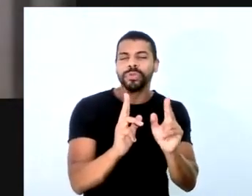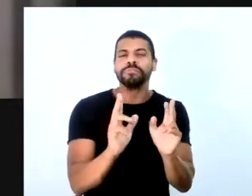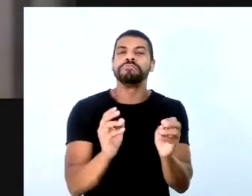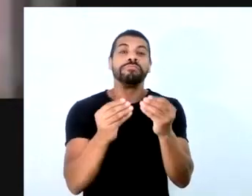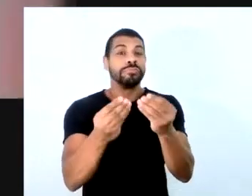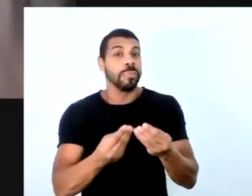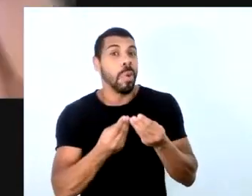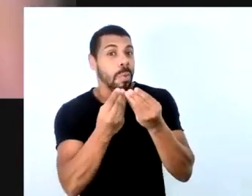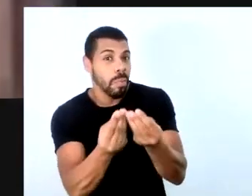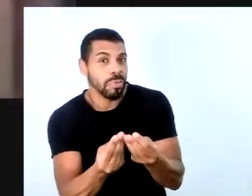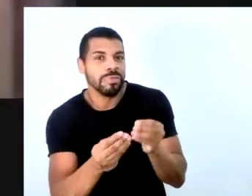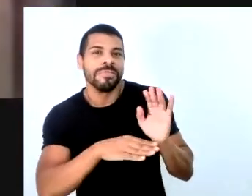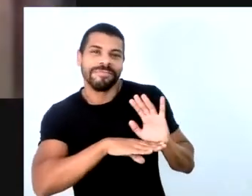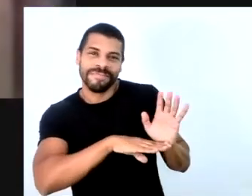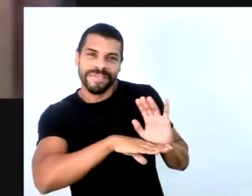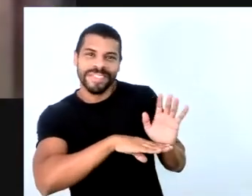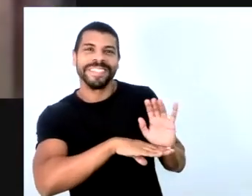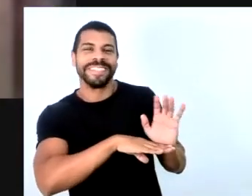fechamos o corte do filme,